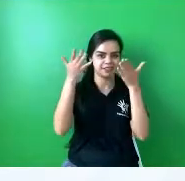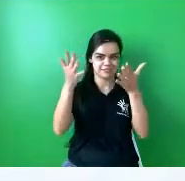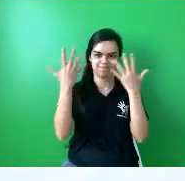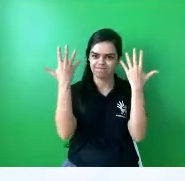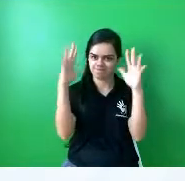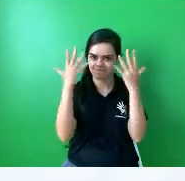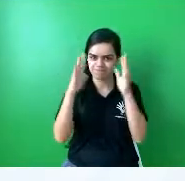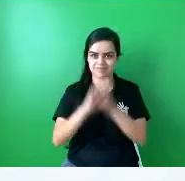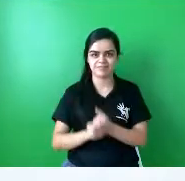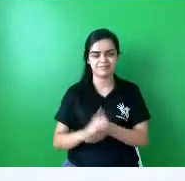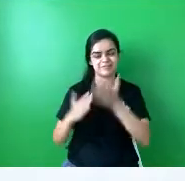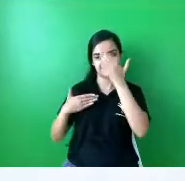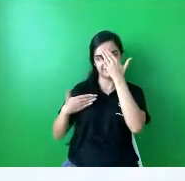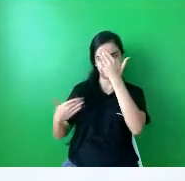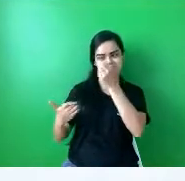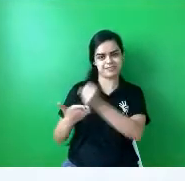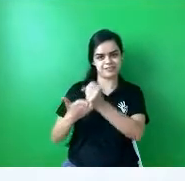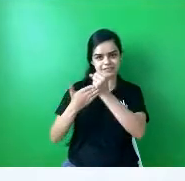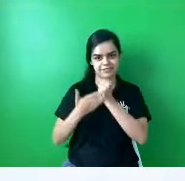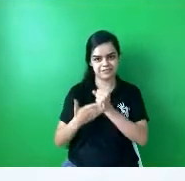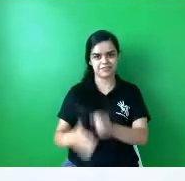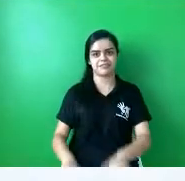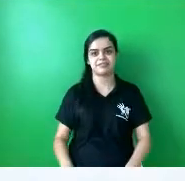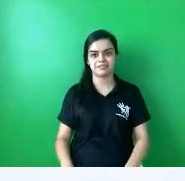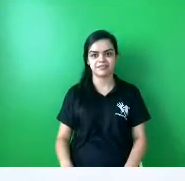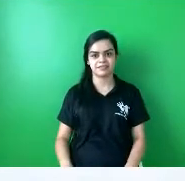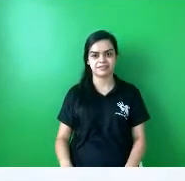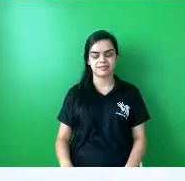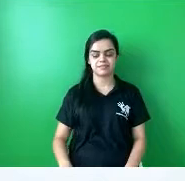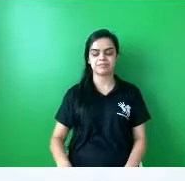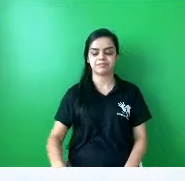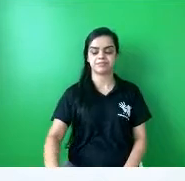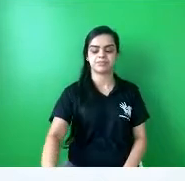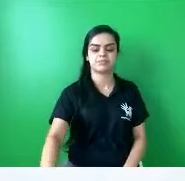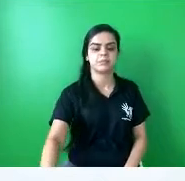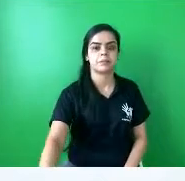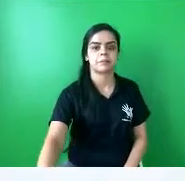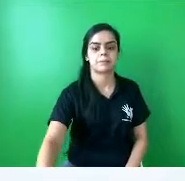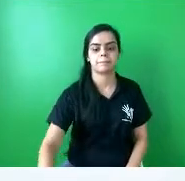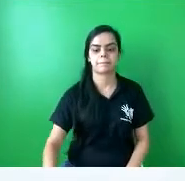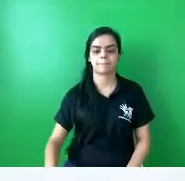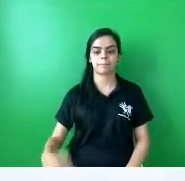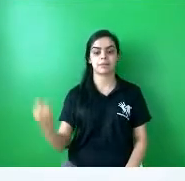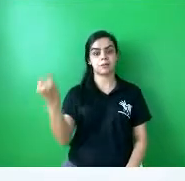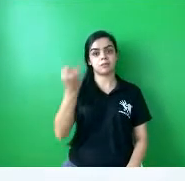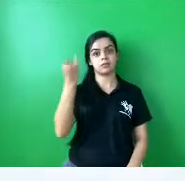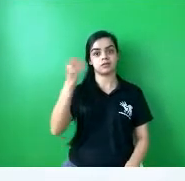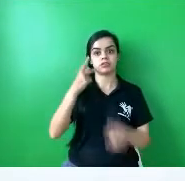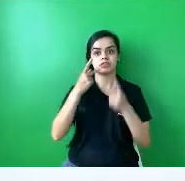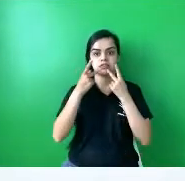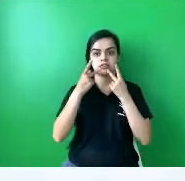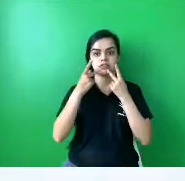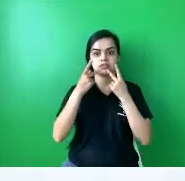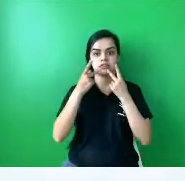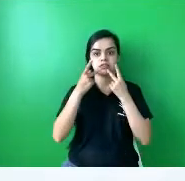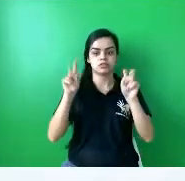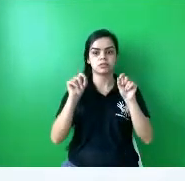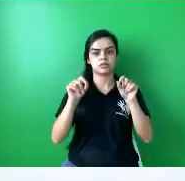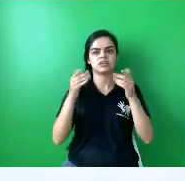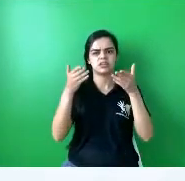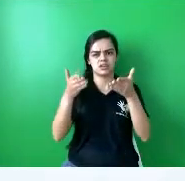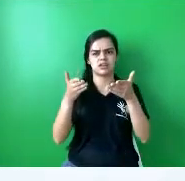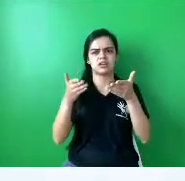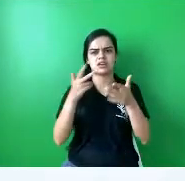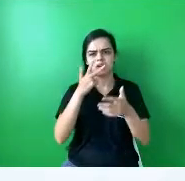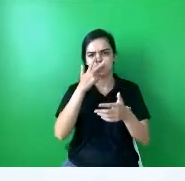trabalho. Obrigada pelo apoio de vocês, com certeza. O quão importante a gente falar, Gilce, aí como o Jonas falou, eu